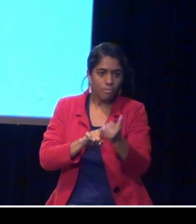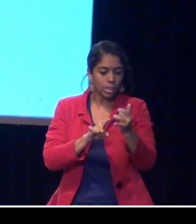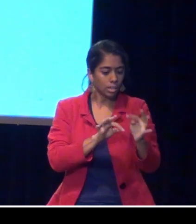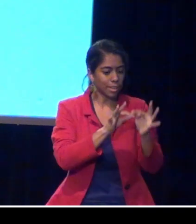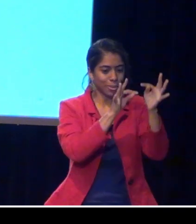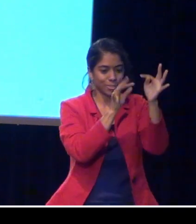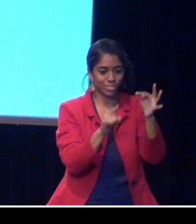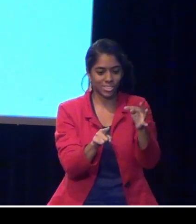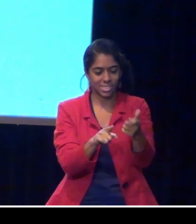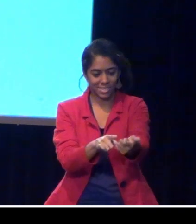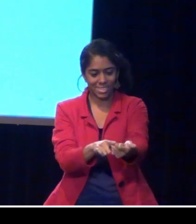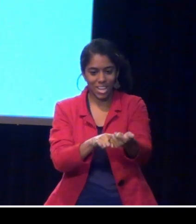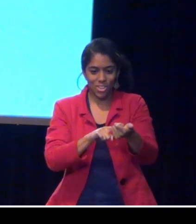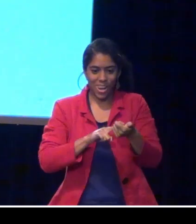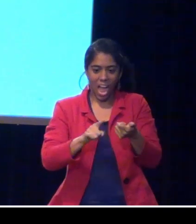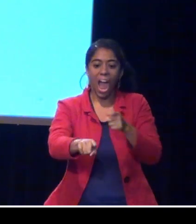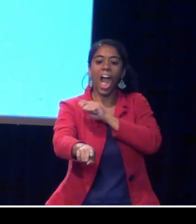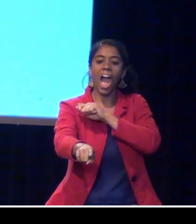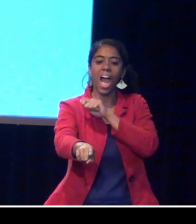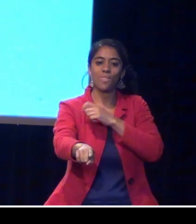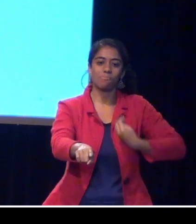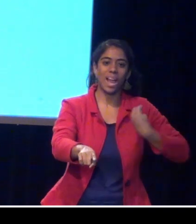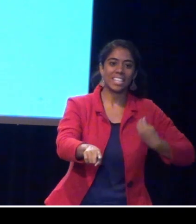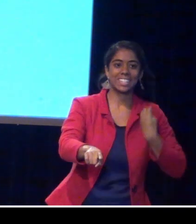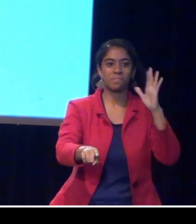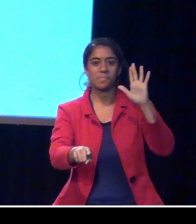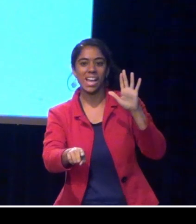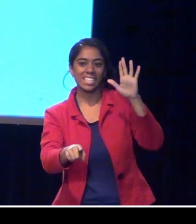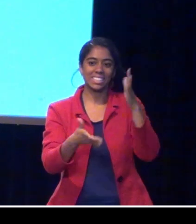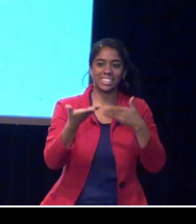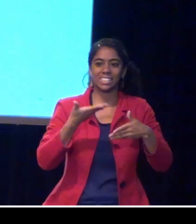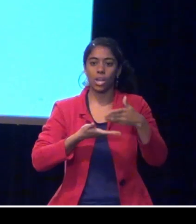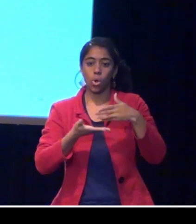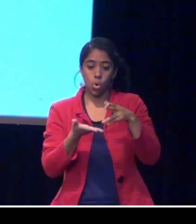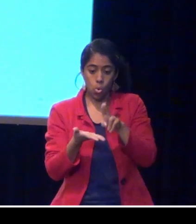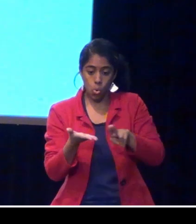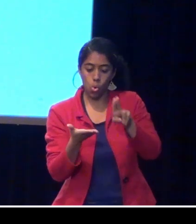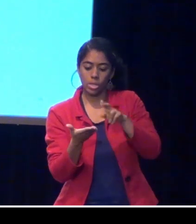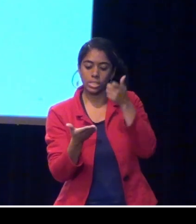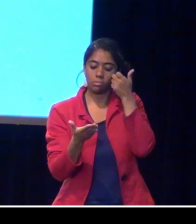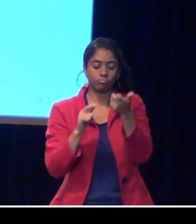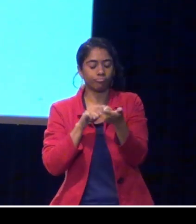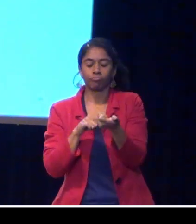a participação do aluno, usando o seu celular, vamos identificar